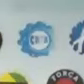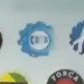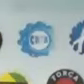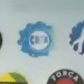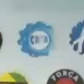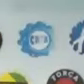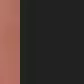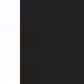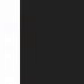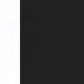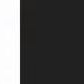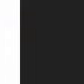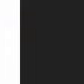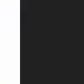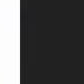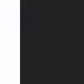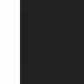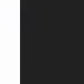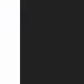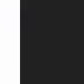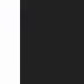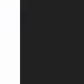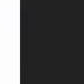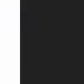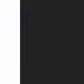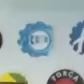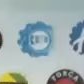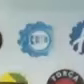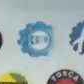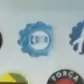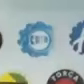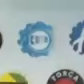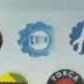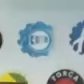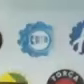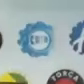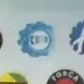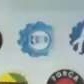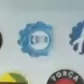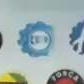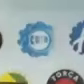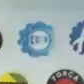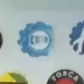à frente. Tinha como se fosse uma oração a semana passada que você falava